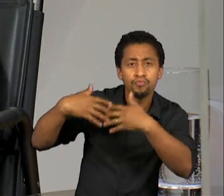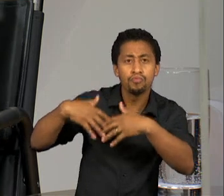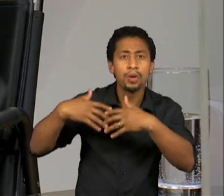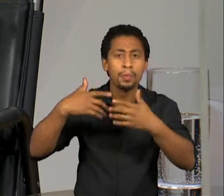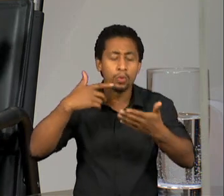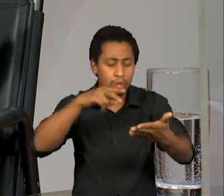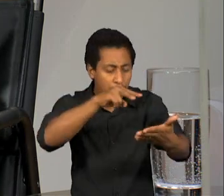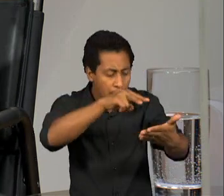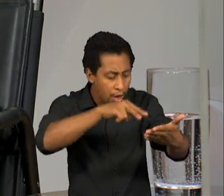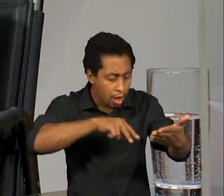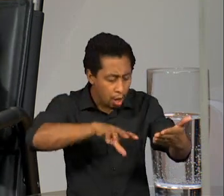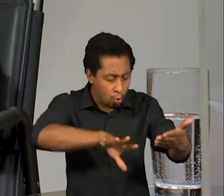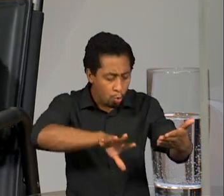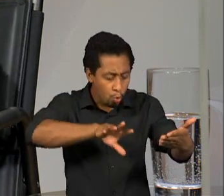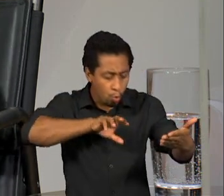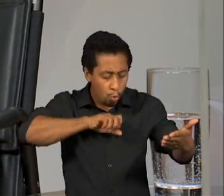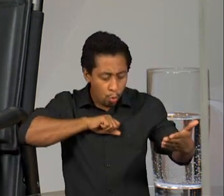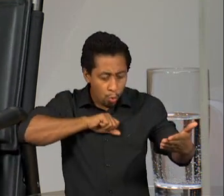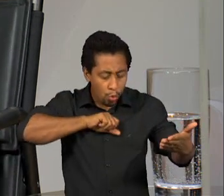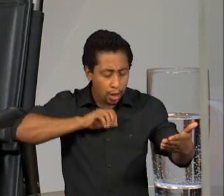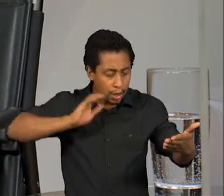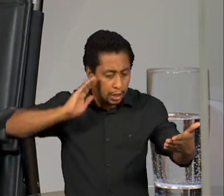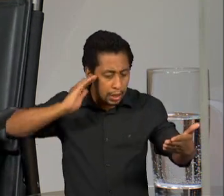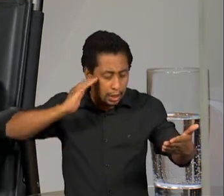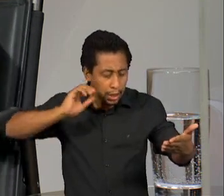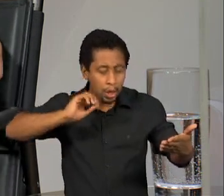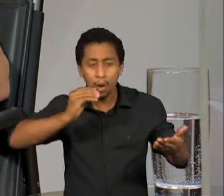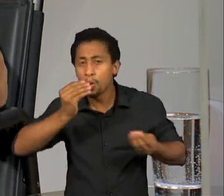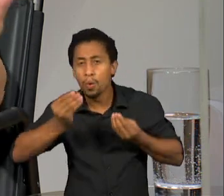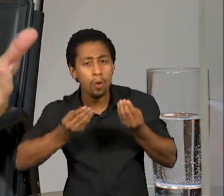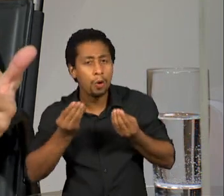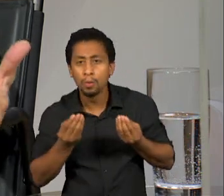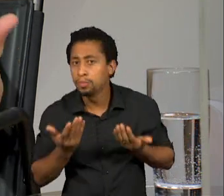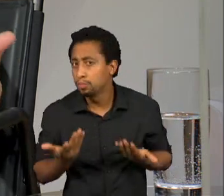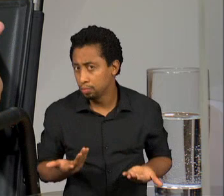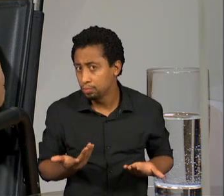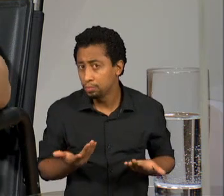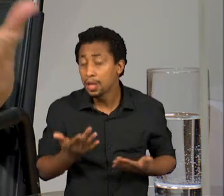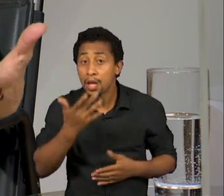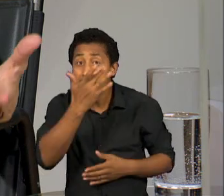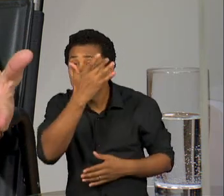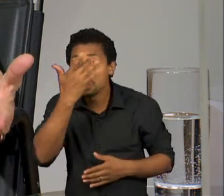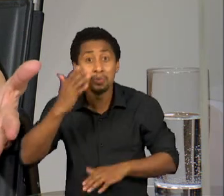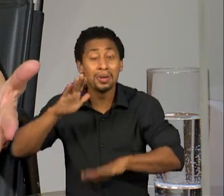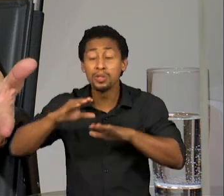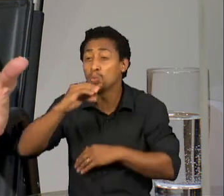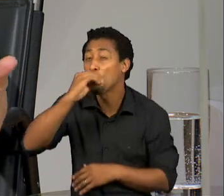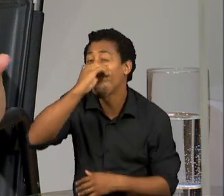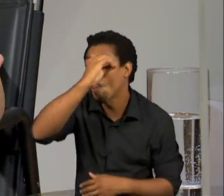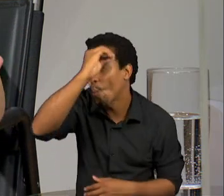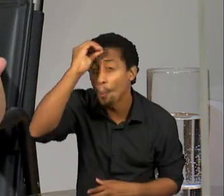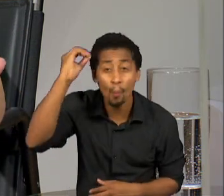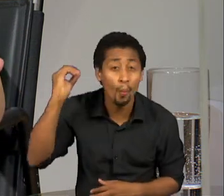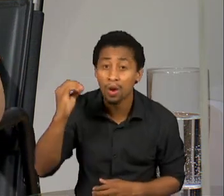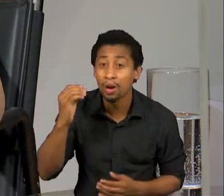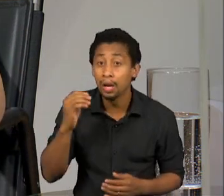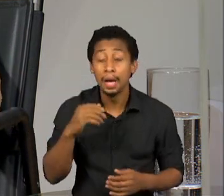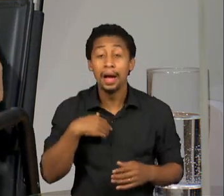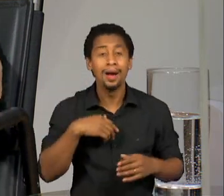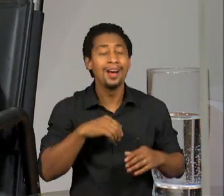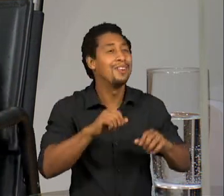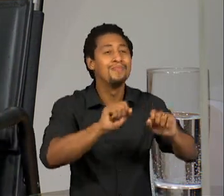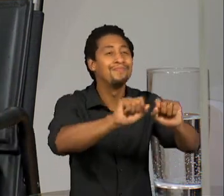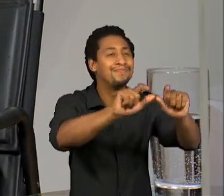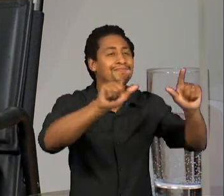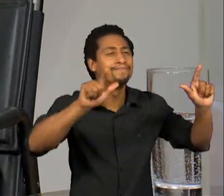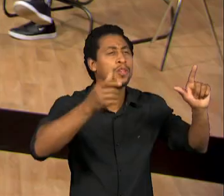fala que vai traduzir para quem interpreta aquele fato. O fato é o que acontece. E esse é o domínio